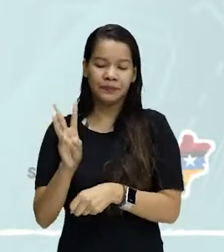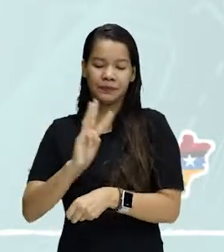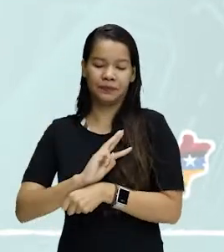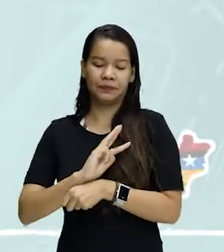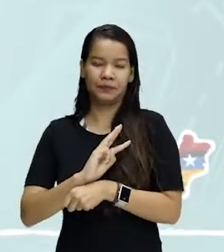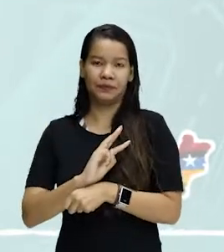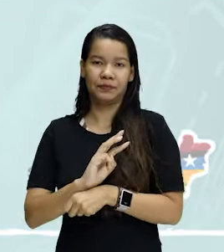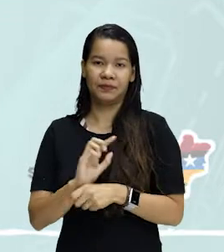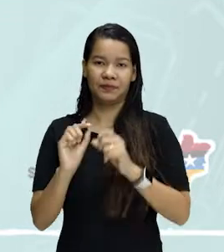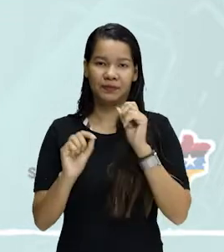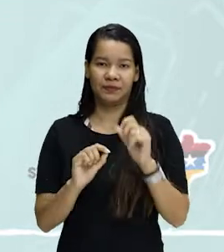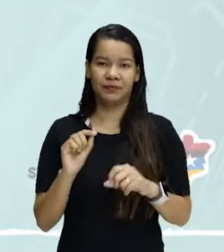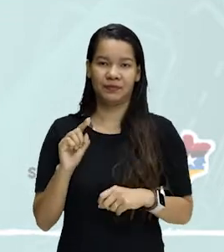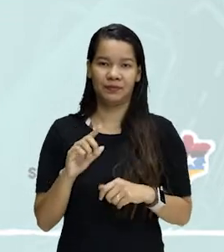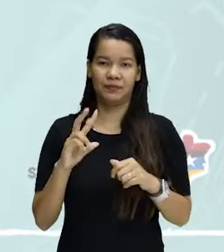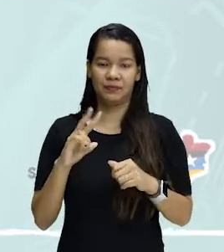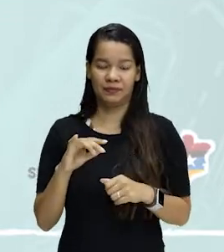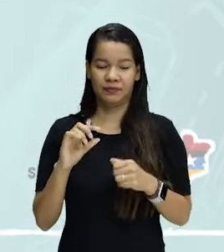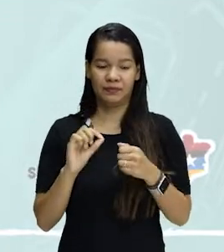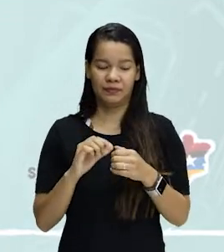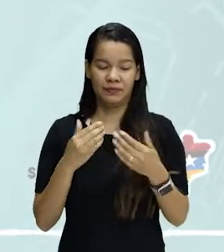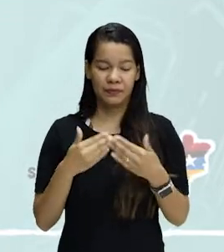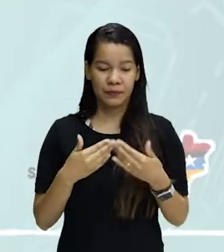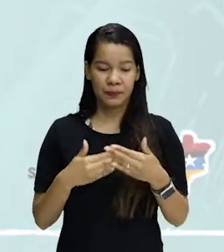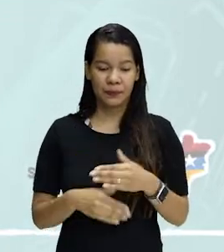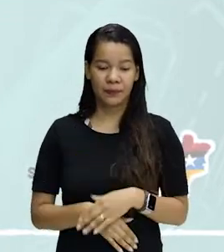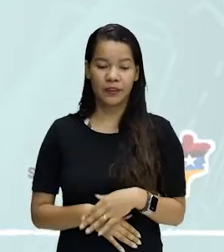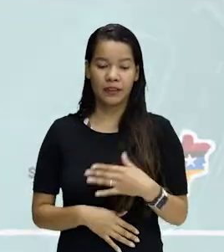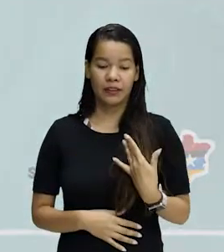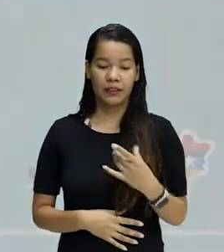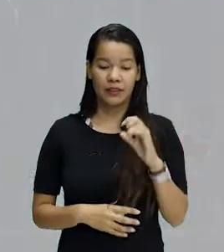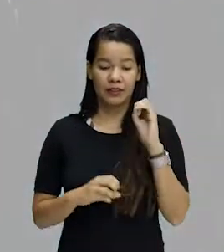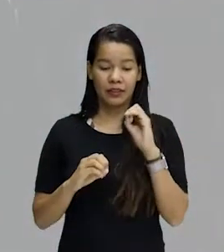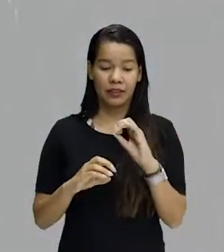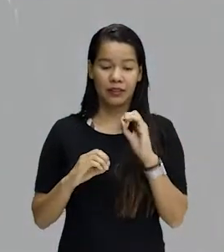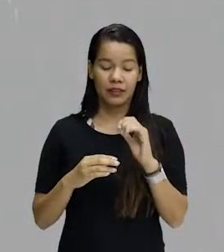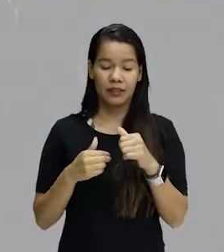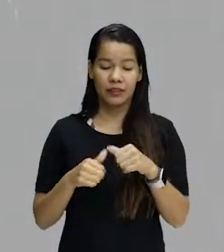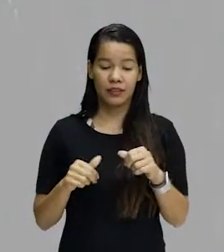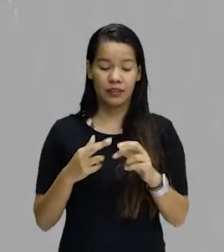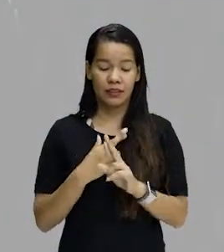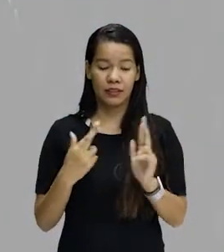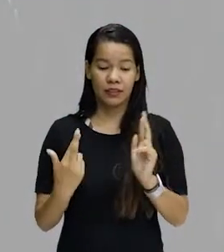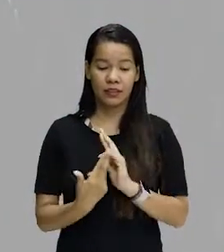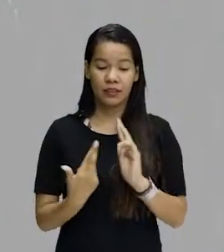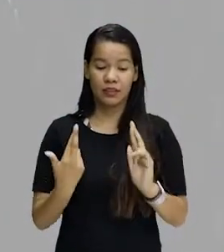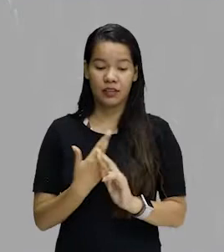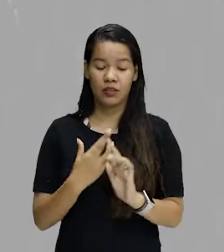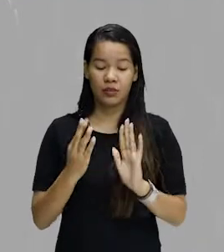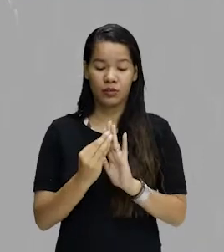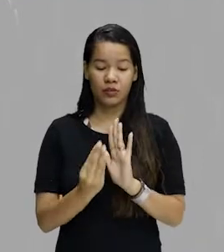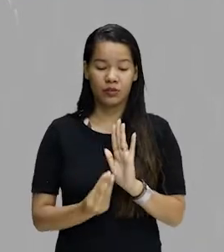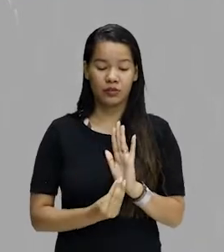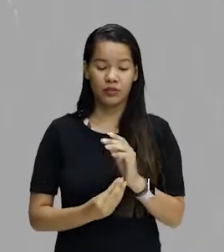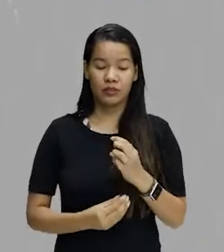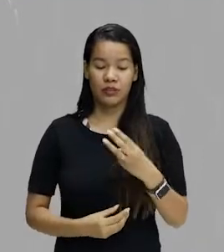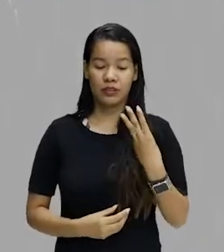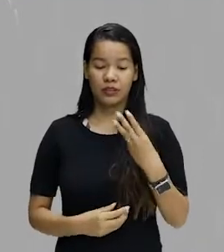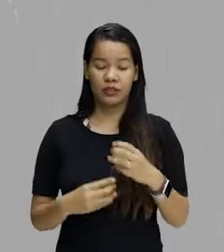vestibulares que você vai fazer, então, essa aula está relacionada ao conteúdo do terceiro